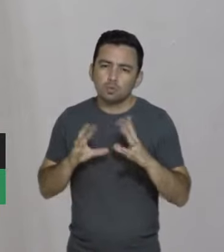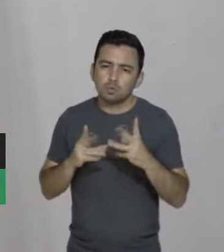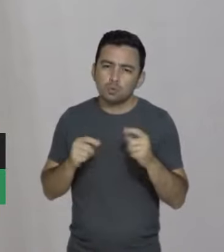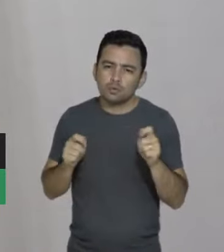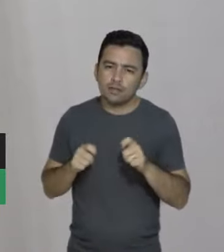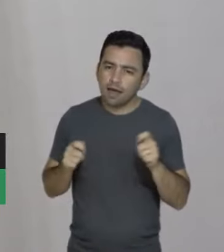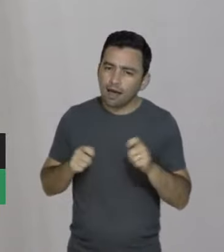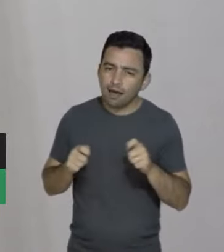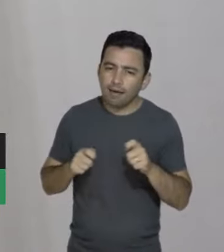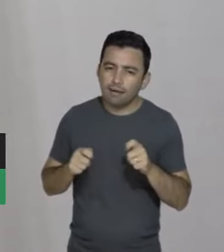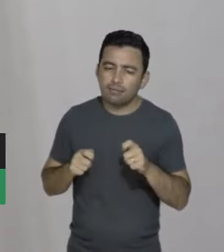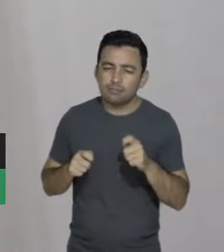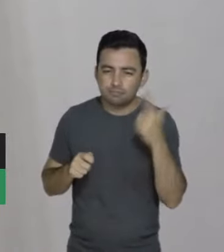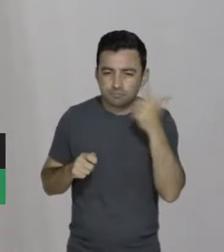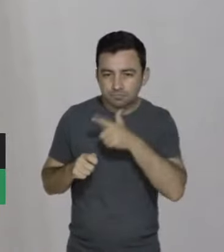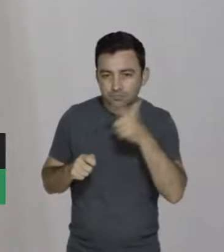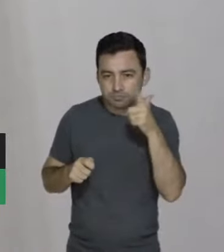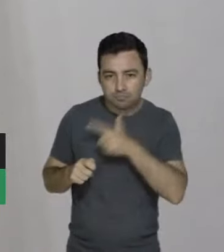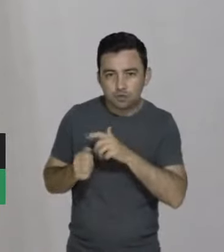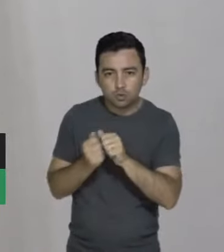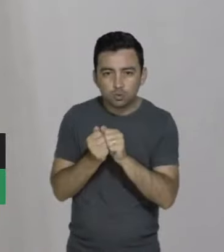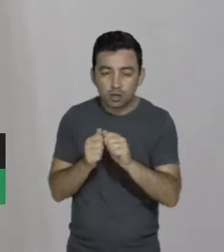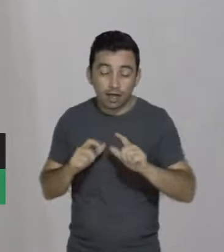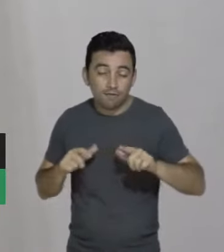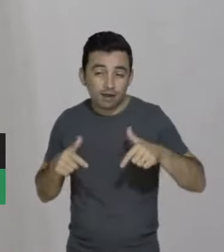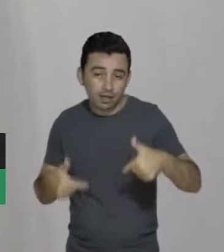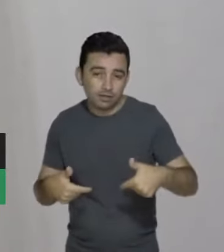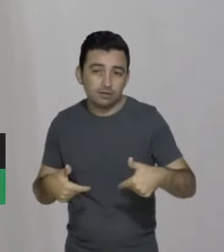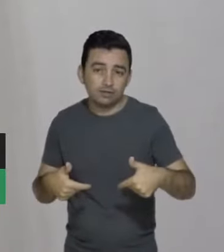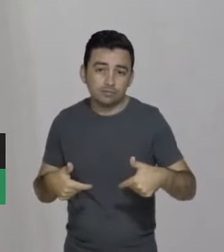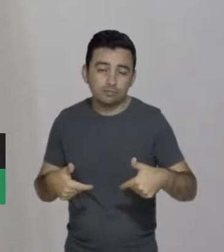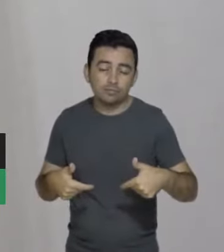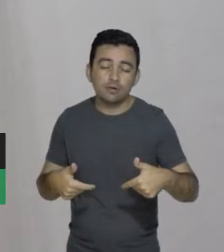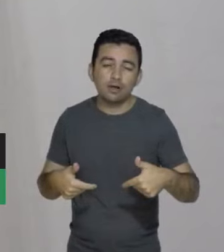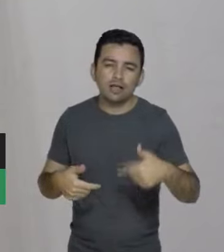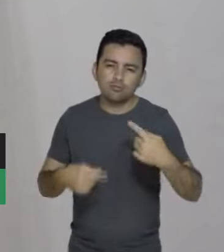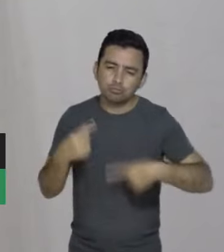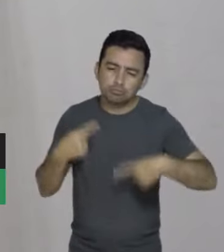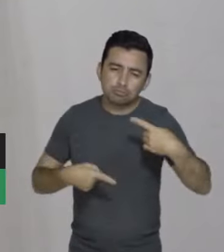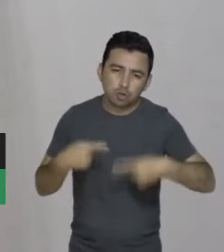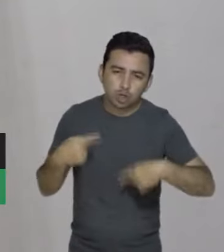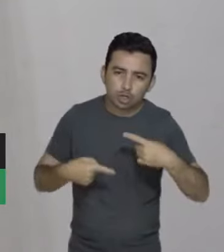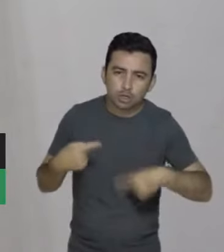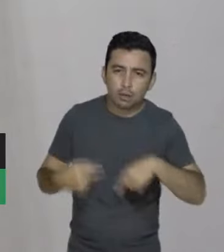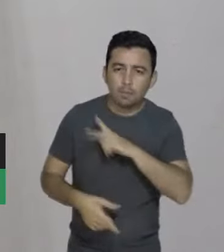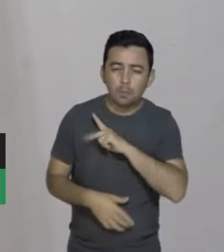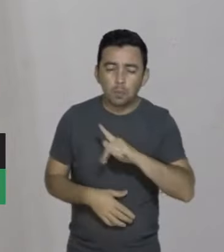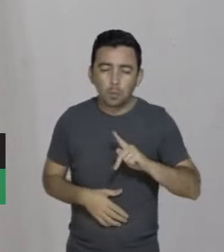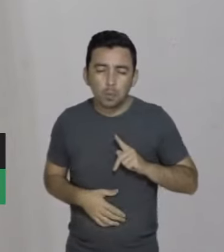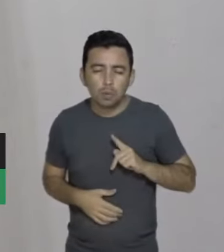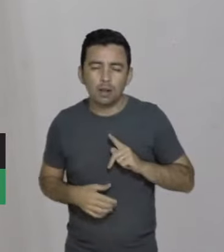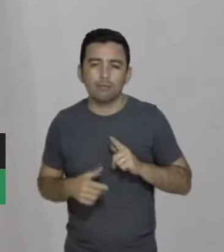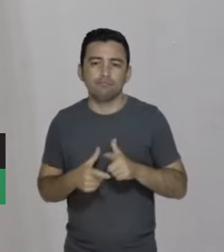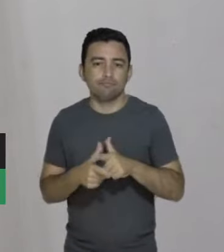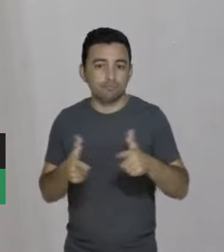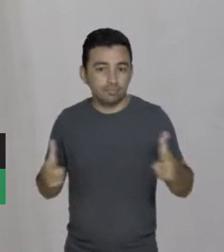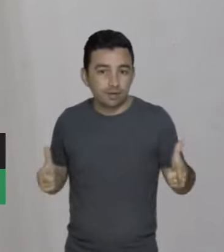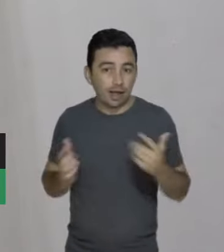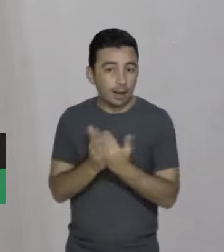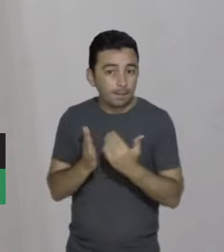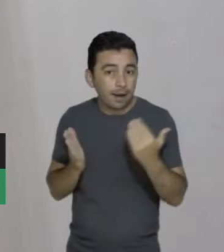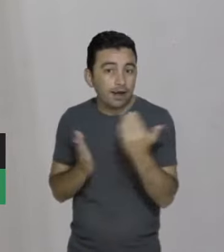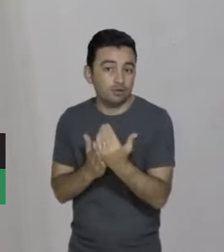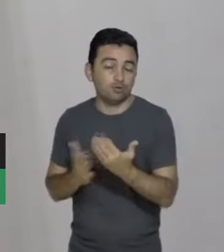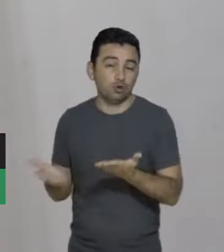compondo à frente parlamentar para discutir políticas públicas que abrangem a juventude não está Santa Catarina